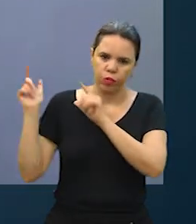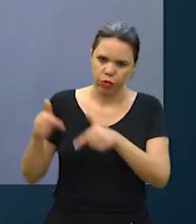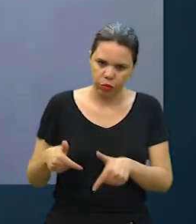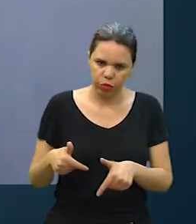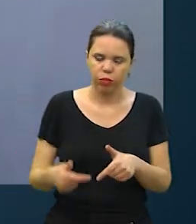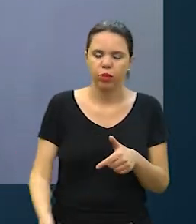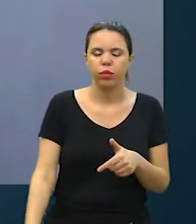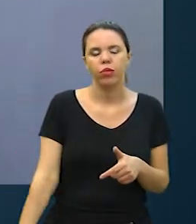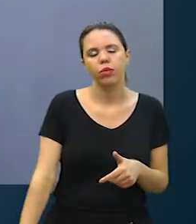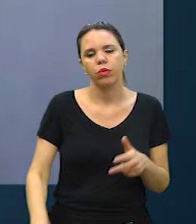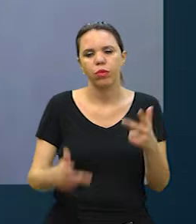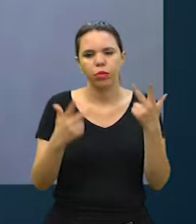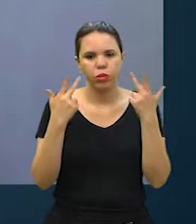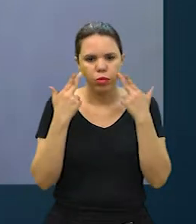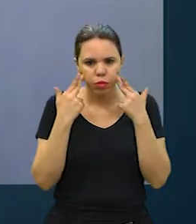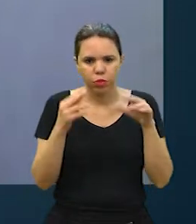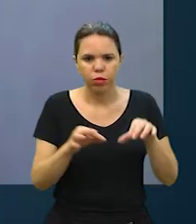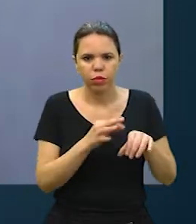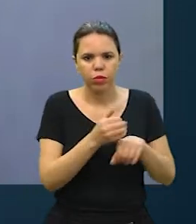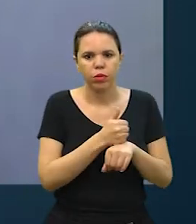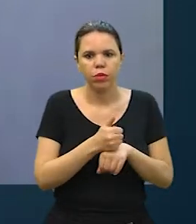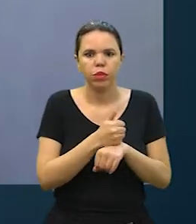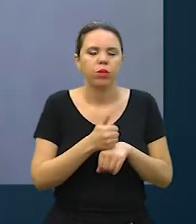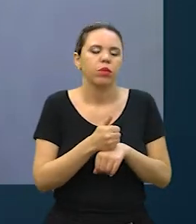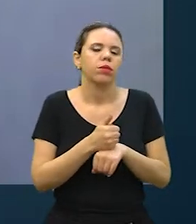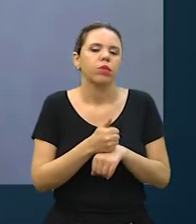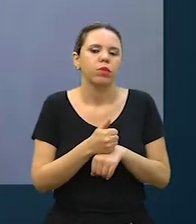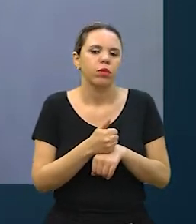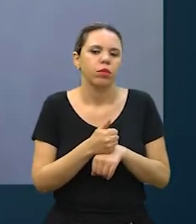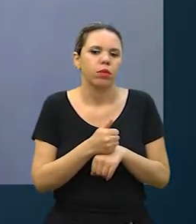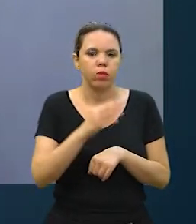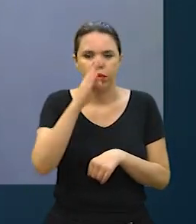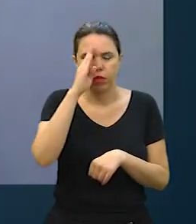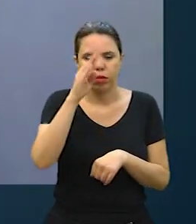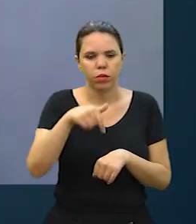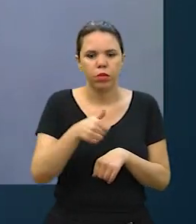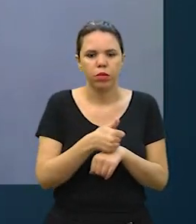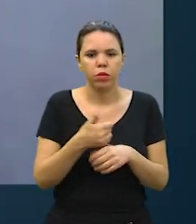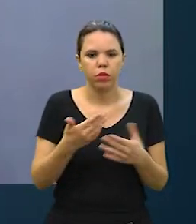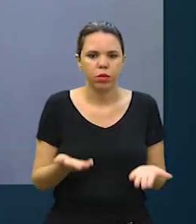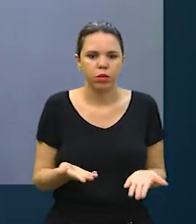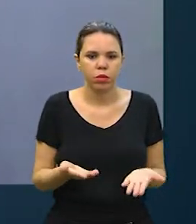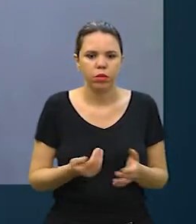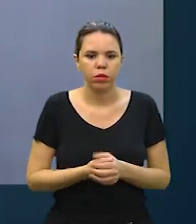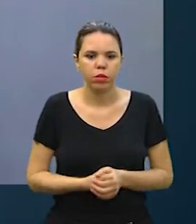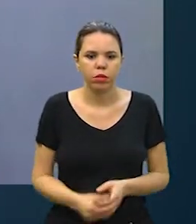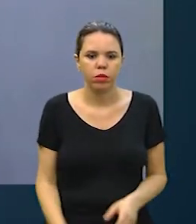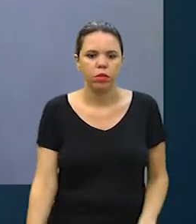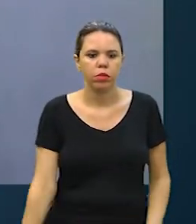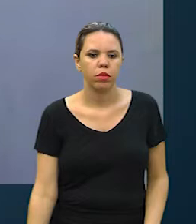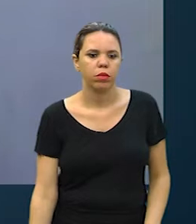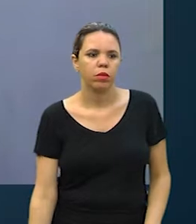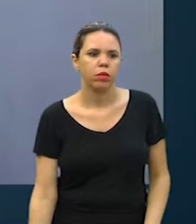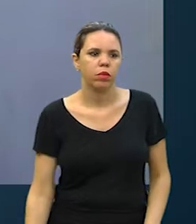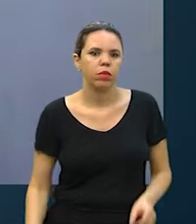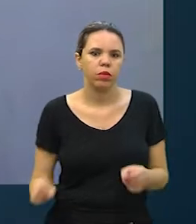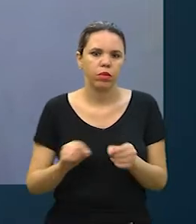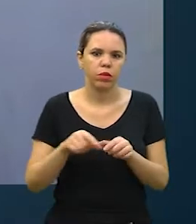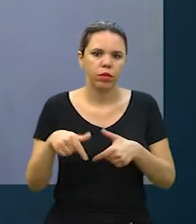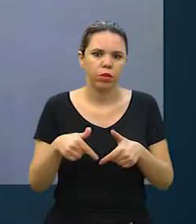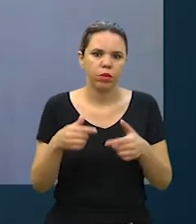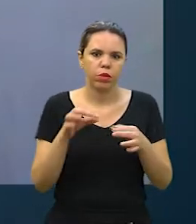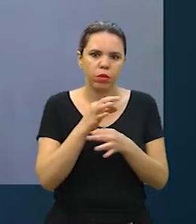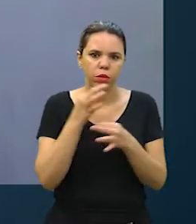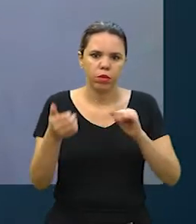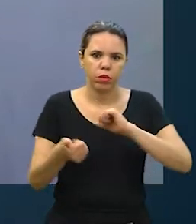né? Normalmente, as costureiras que se destacam nesse segmento é aquela costureira que ela faz um serviço bem feito,